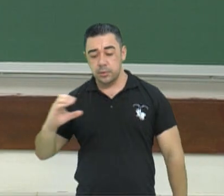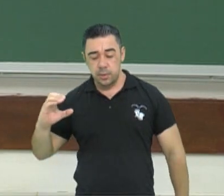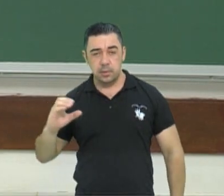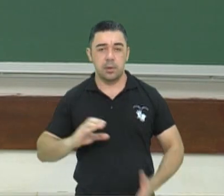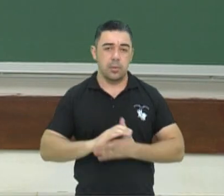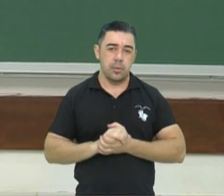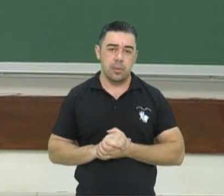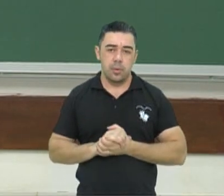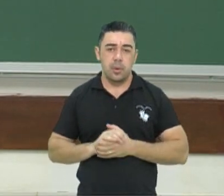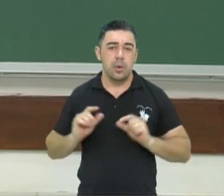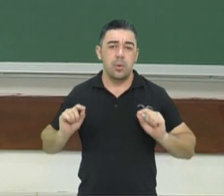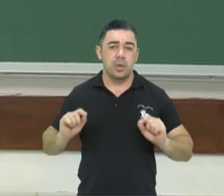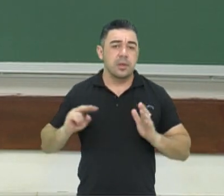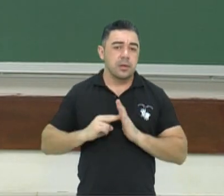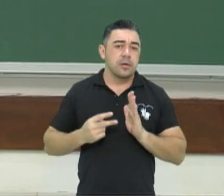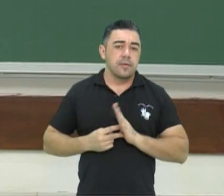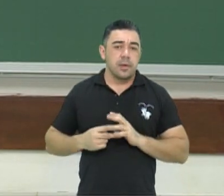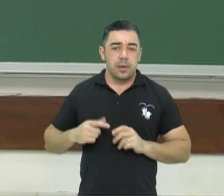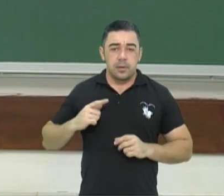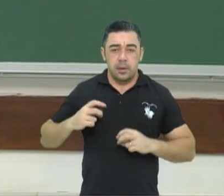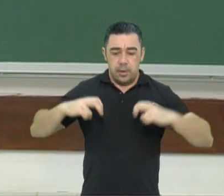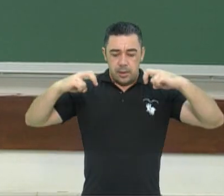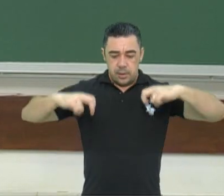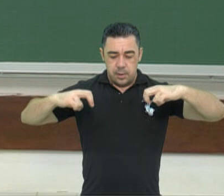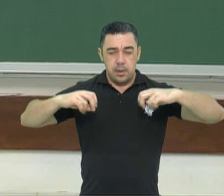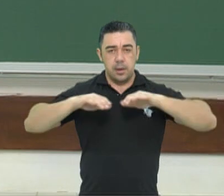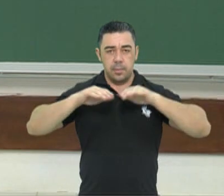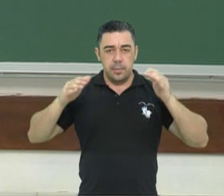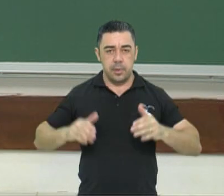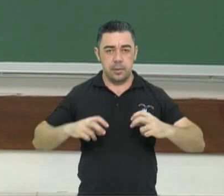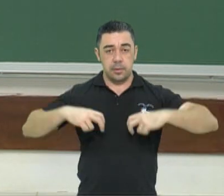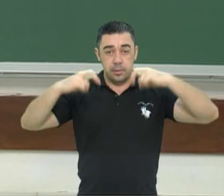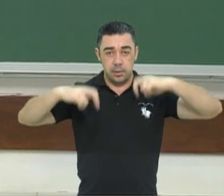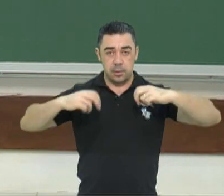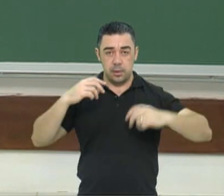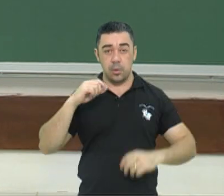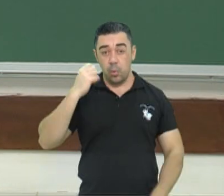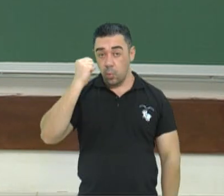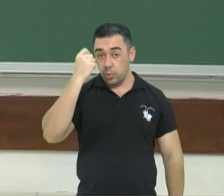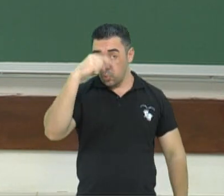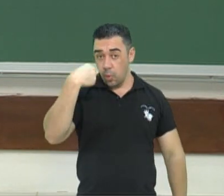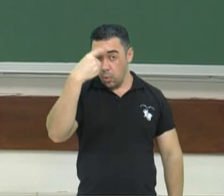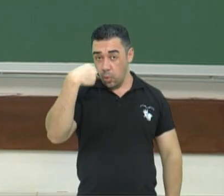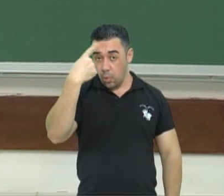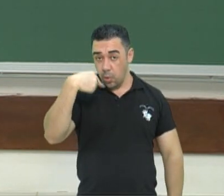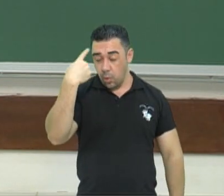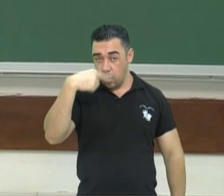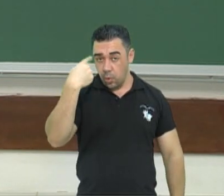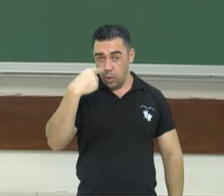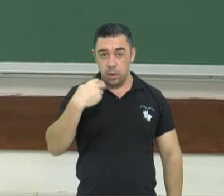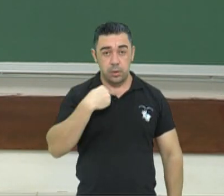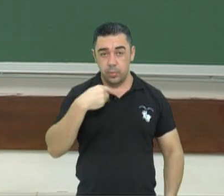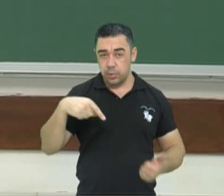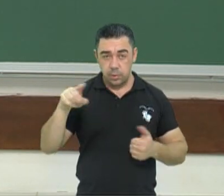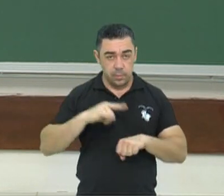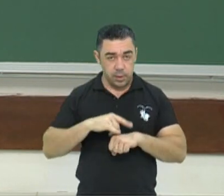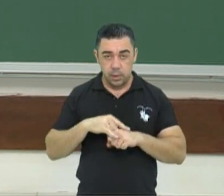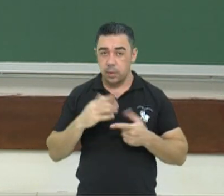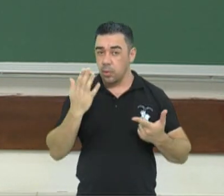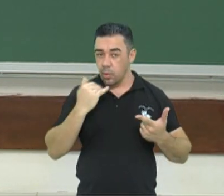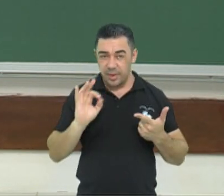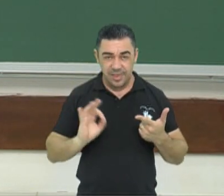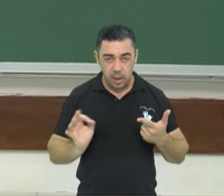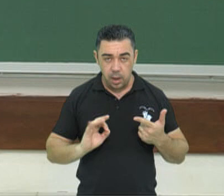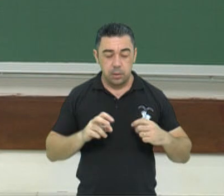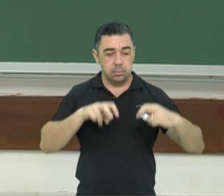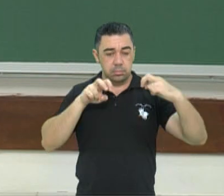acontece? Essa performance é 2 cadeiras e uma mesa. Os dois ficaram de frente um para o outro, durante 8 horas seguidas. 8 horas seguidas, não podiam ir no banheiro, não comiam, ficavam